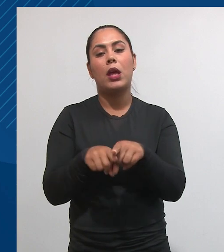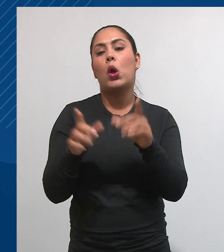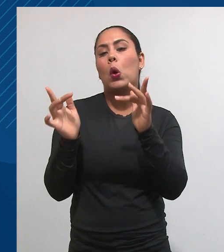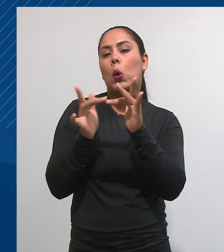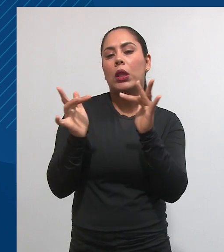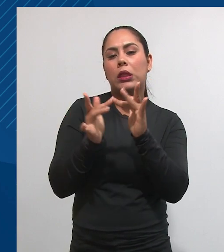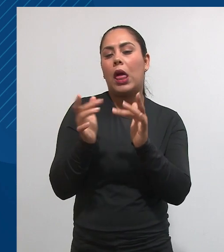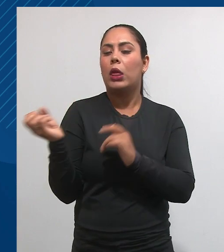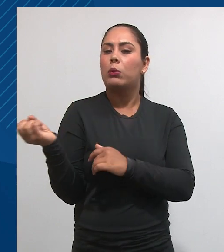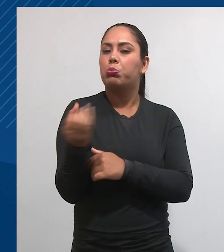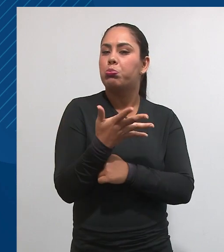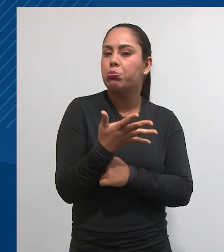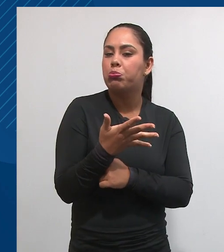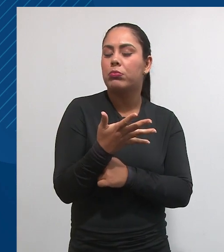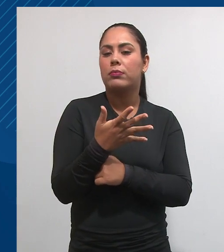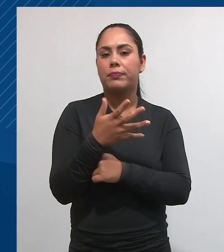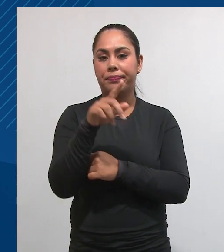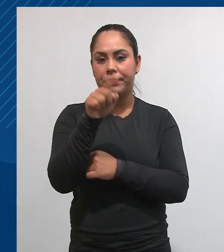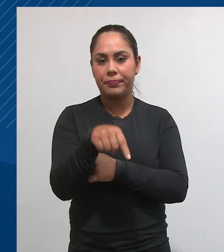mais recentes, né?